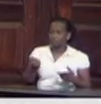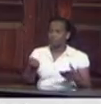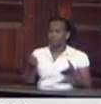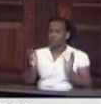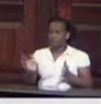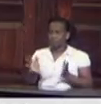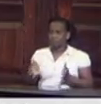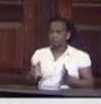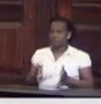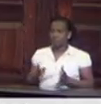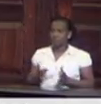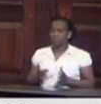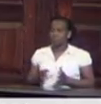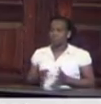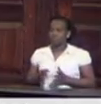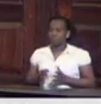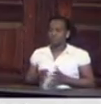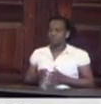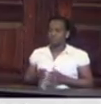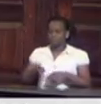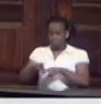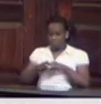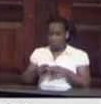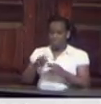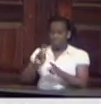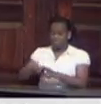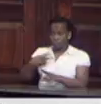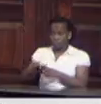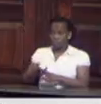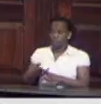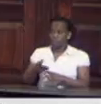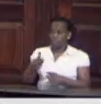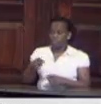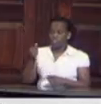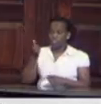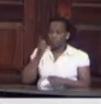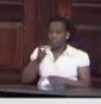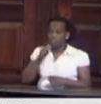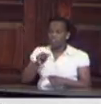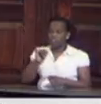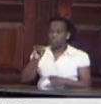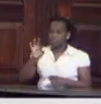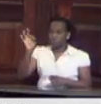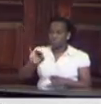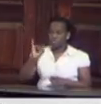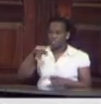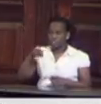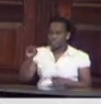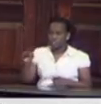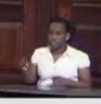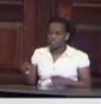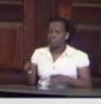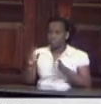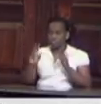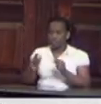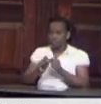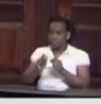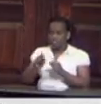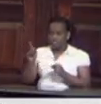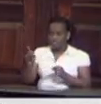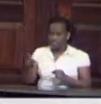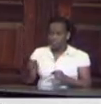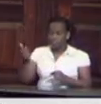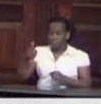à guisa de aumentar a contribuição previdenciária, como fez o